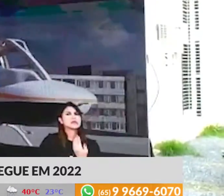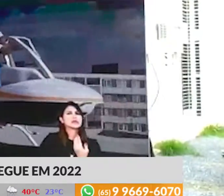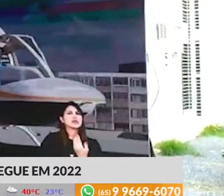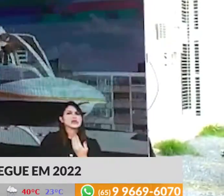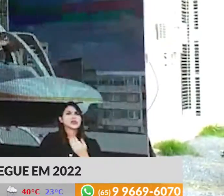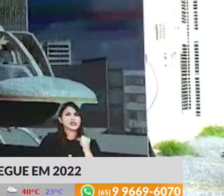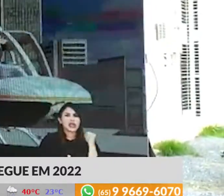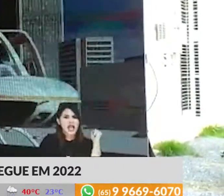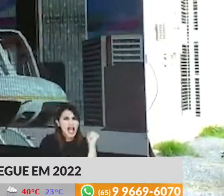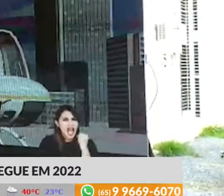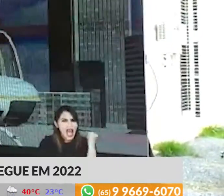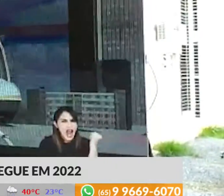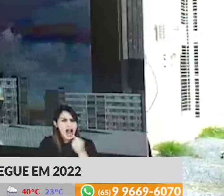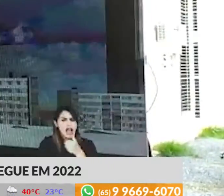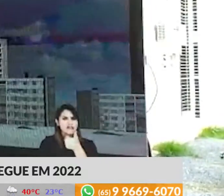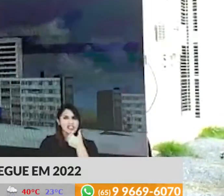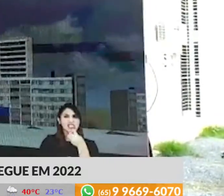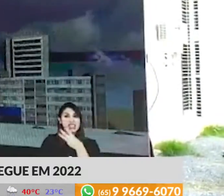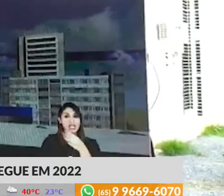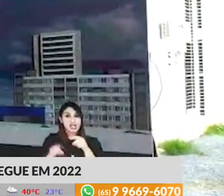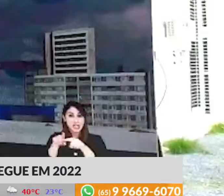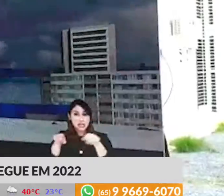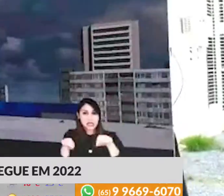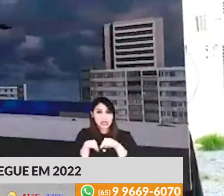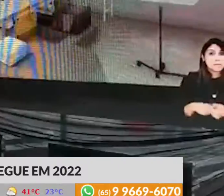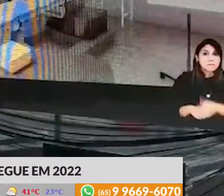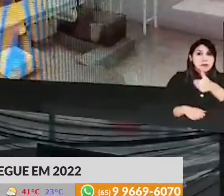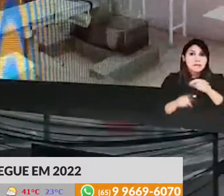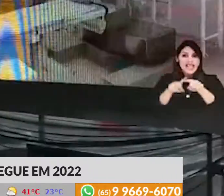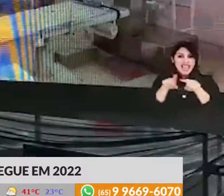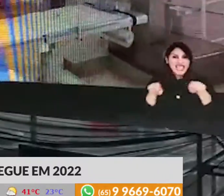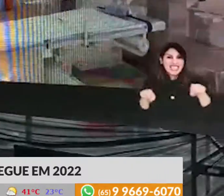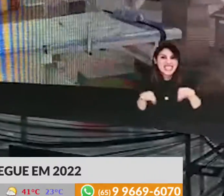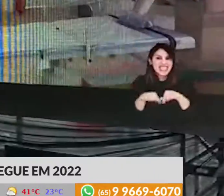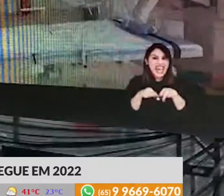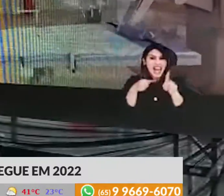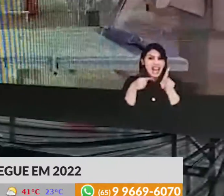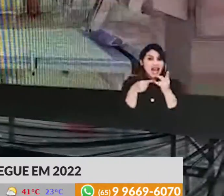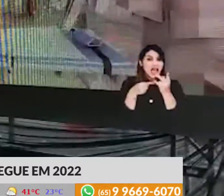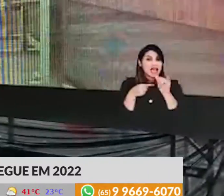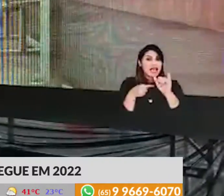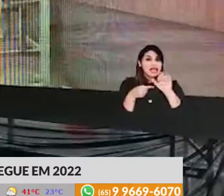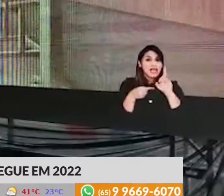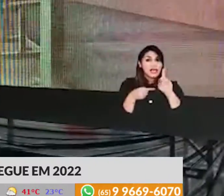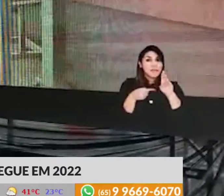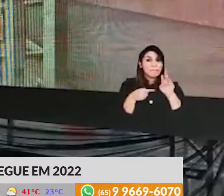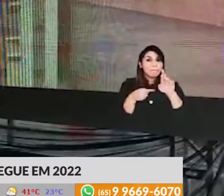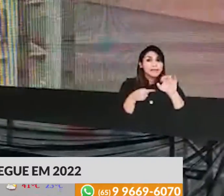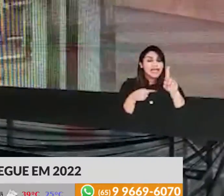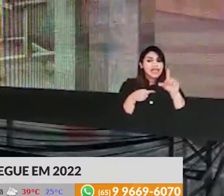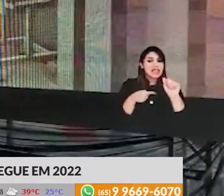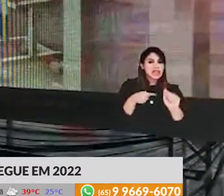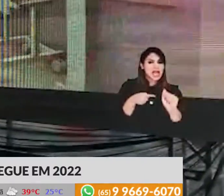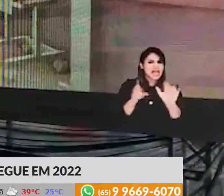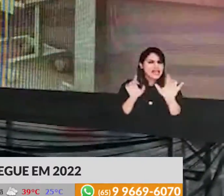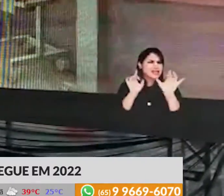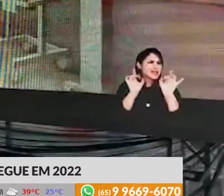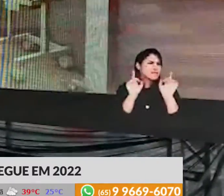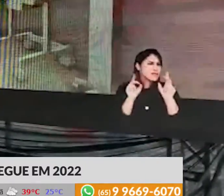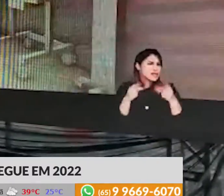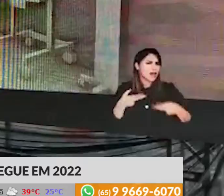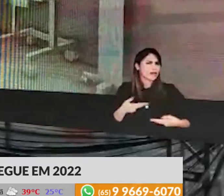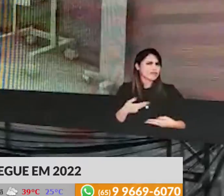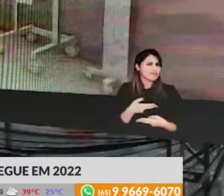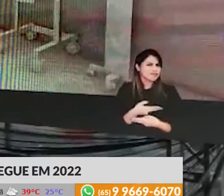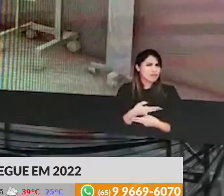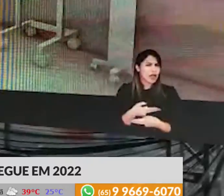mas também fique sem o esqueleto, não é? Porque a gente tem ali, na verdade, um esqueleto na cidade, trazendo só